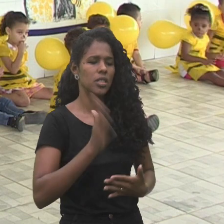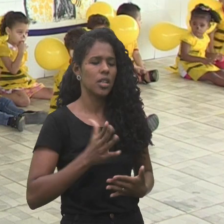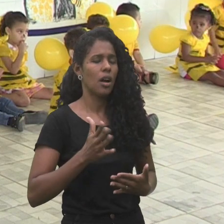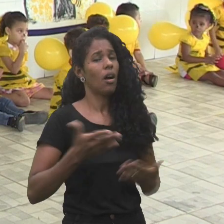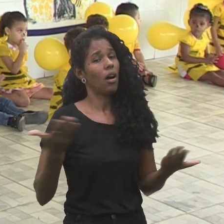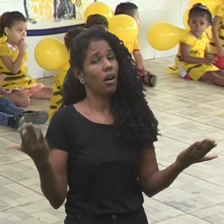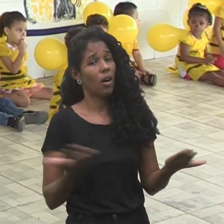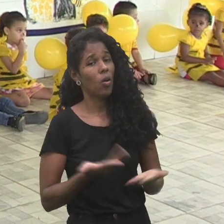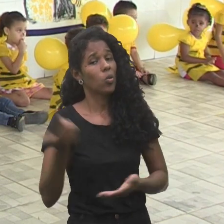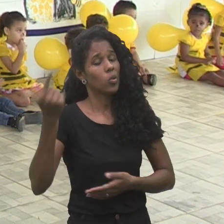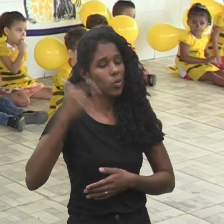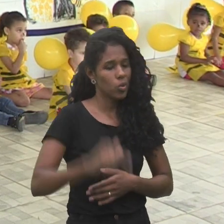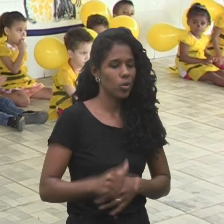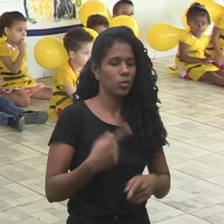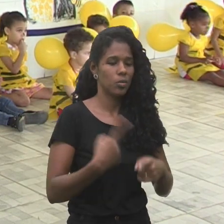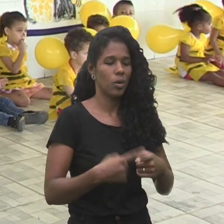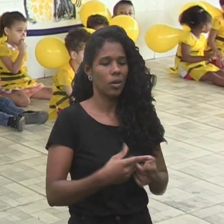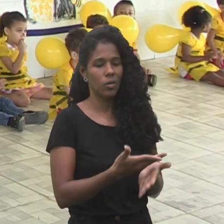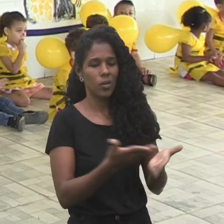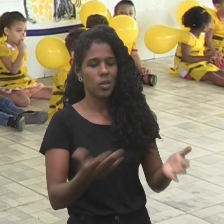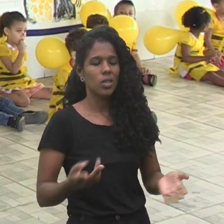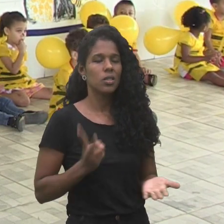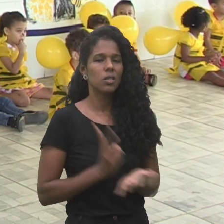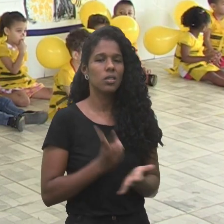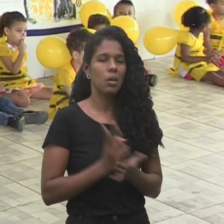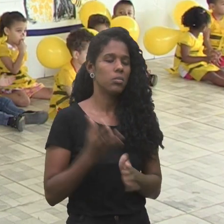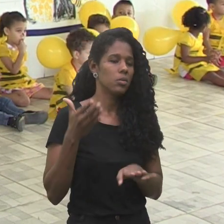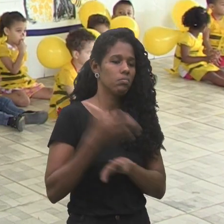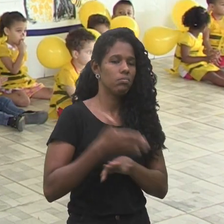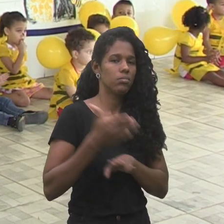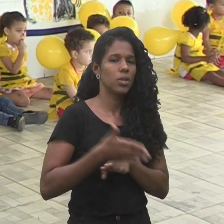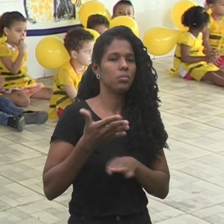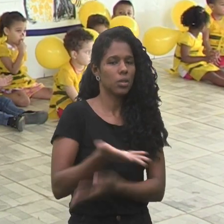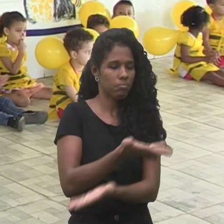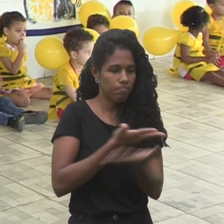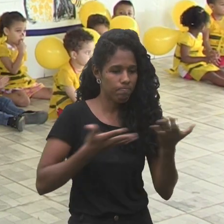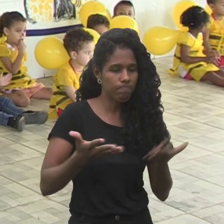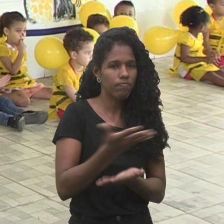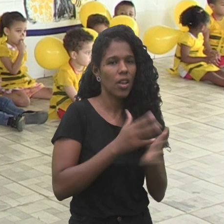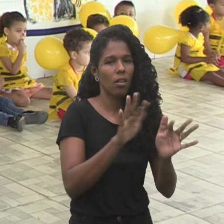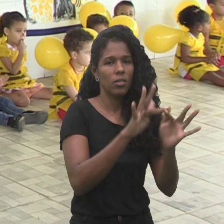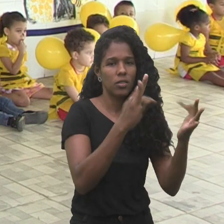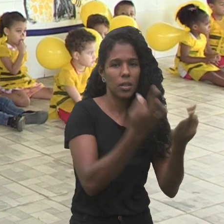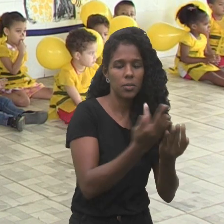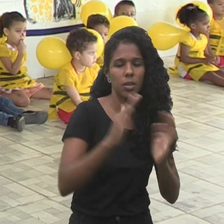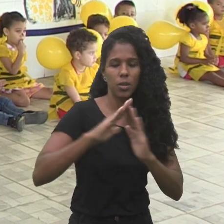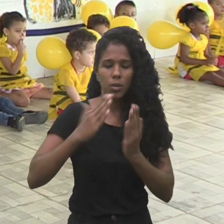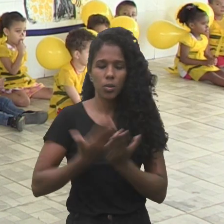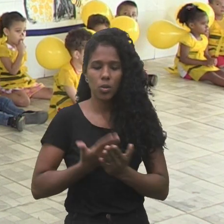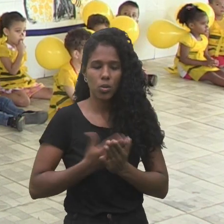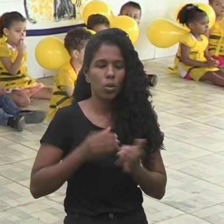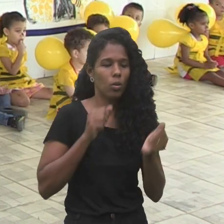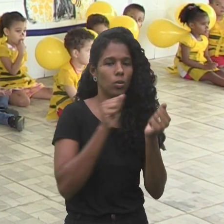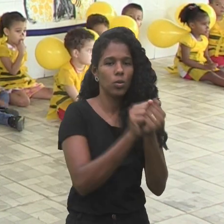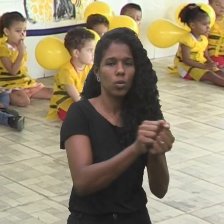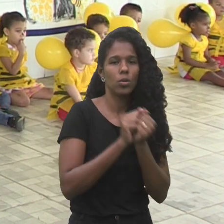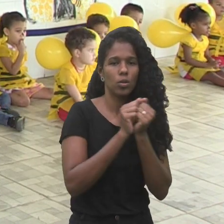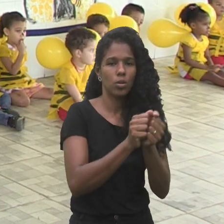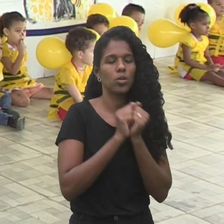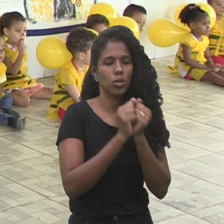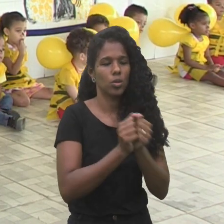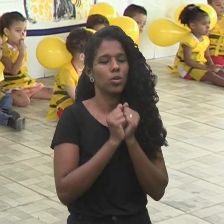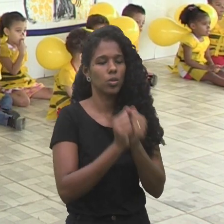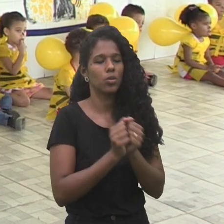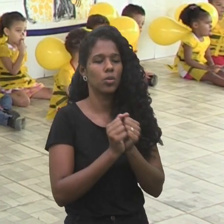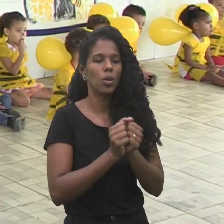vários momentos, né? E esse hoje é um grande momento importante que vocês puderam dedicar esse tempo e estarem aqui